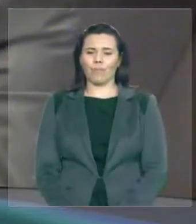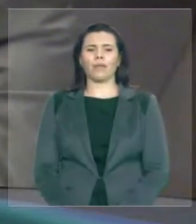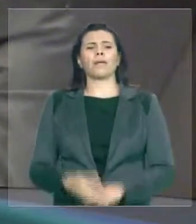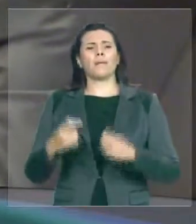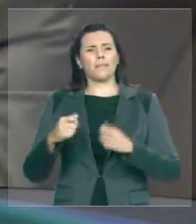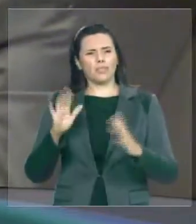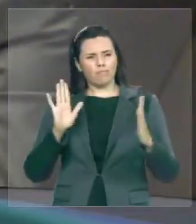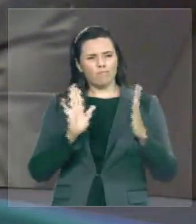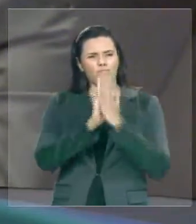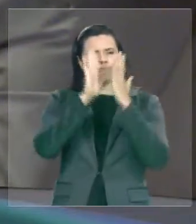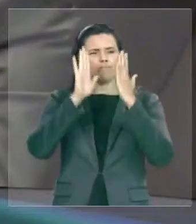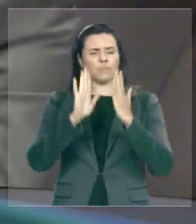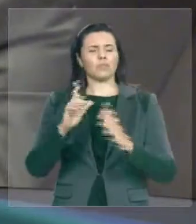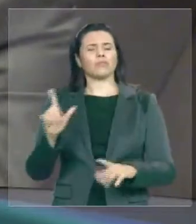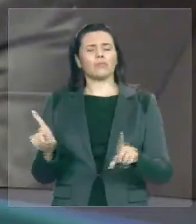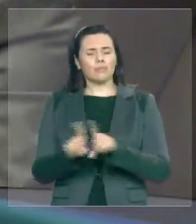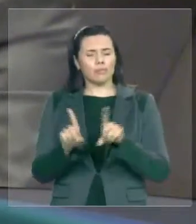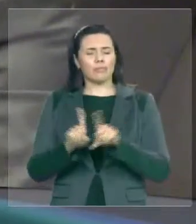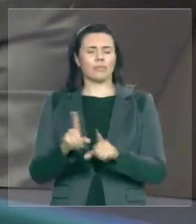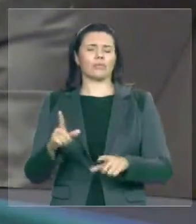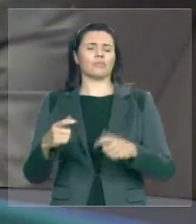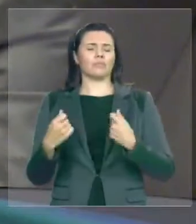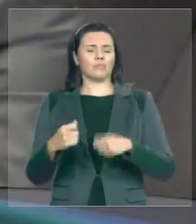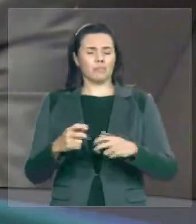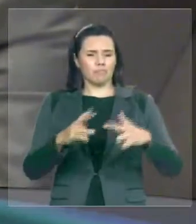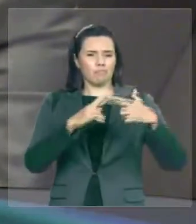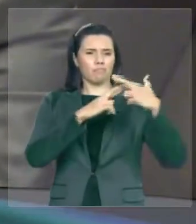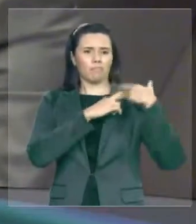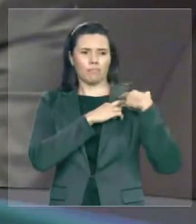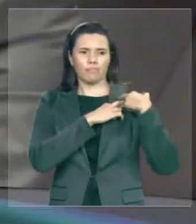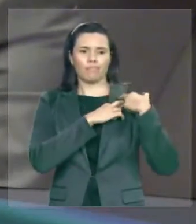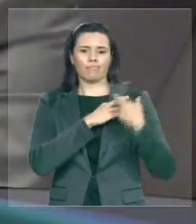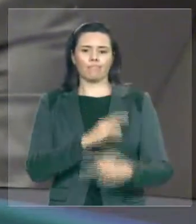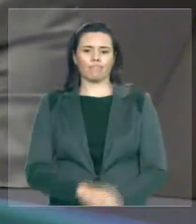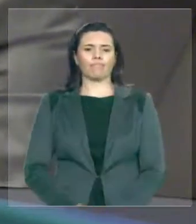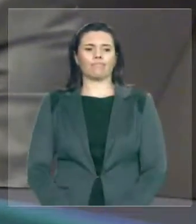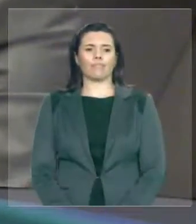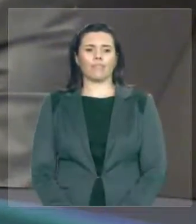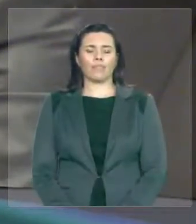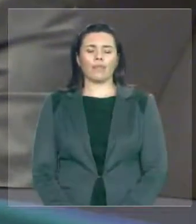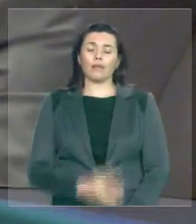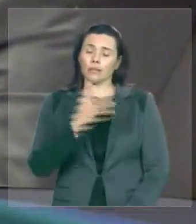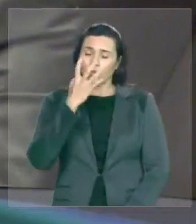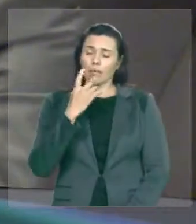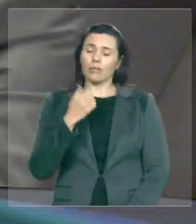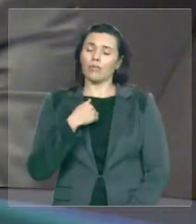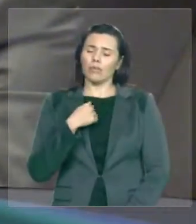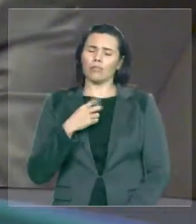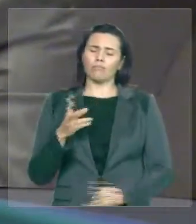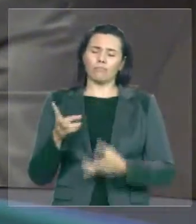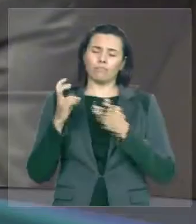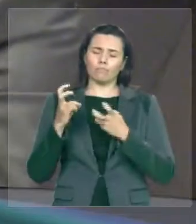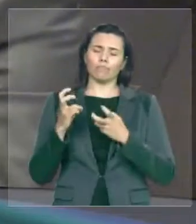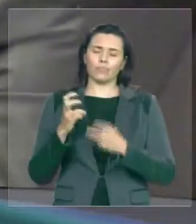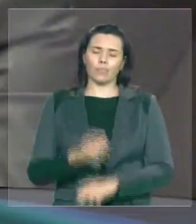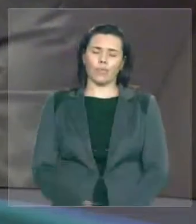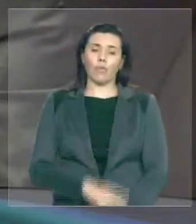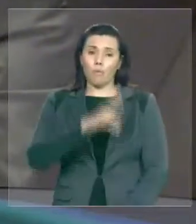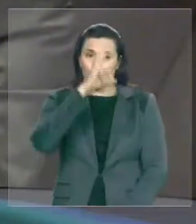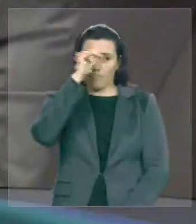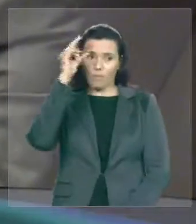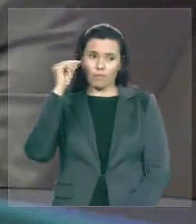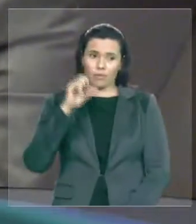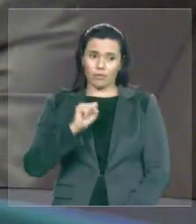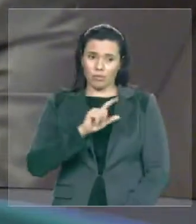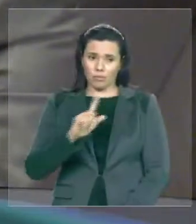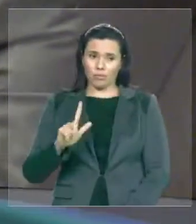com muita responsabilidade. E eu vejo que o nosso gestor público, o nosso prefeito Edivaldo Holanda Júnior, não foge